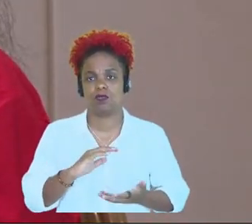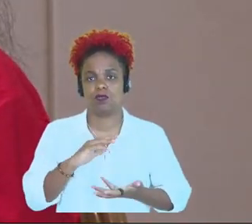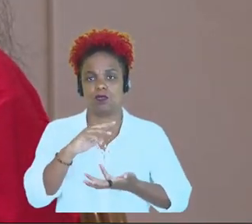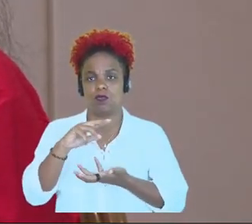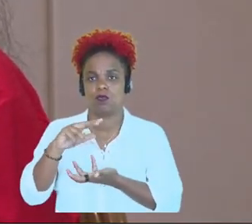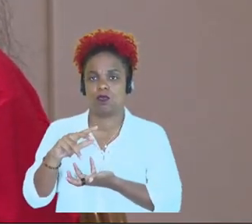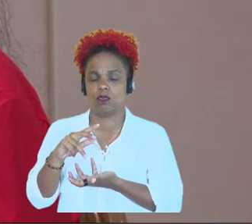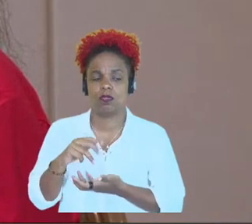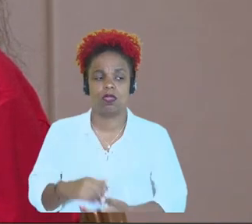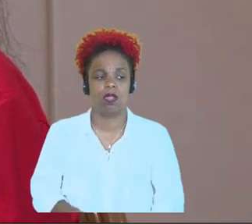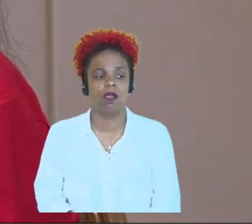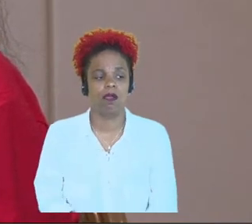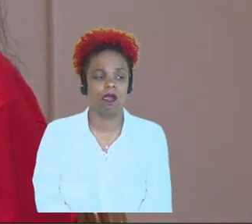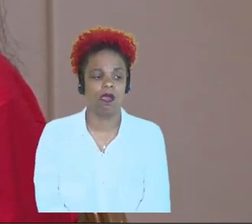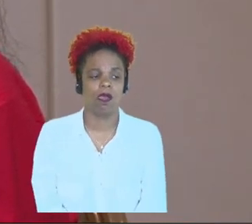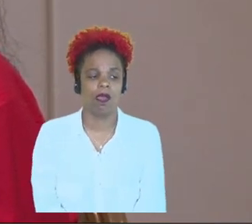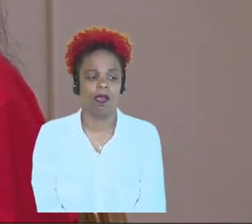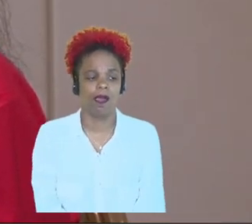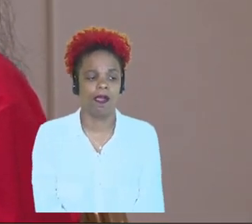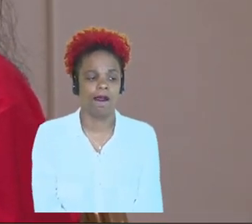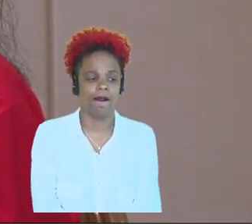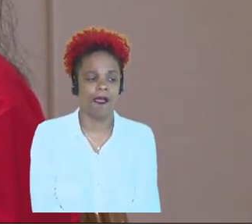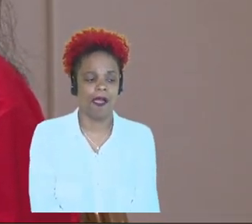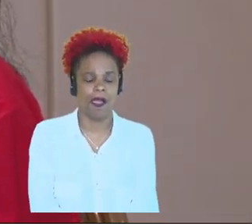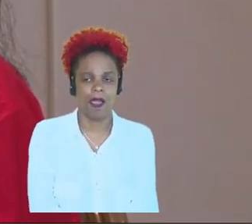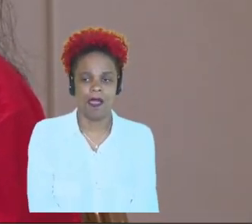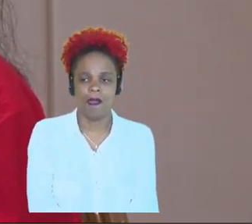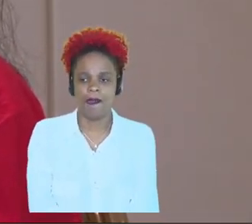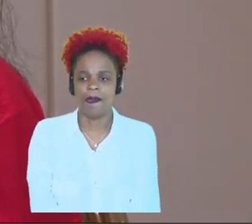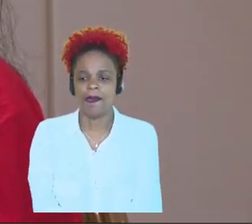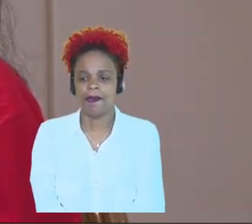E eu entendo que falta